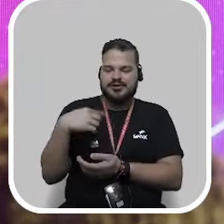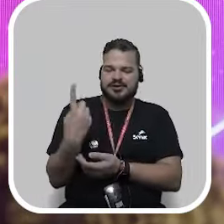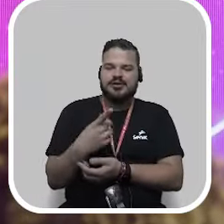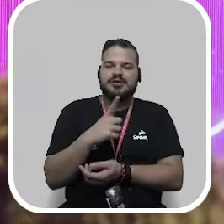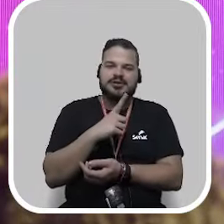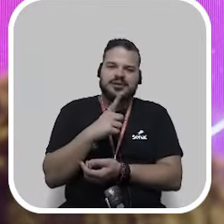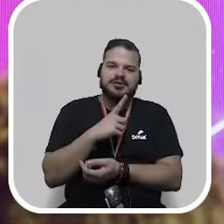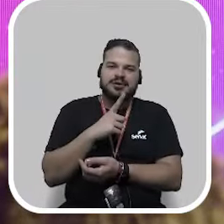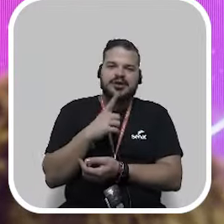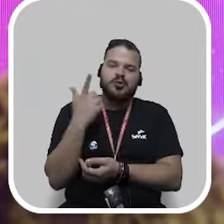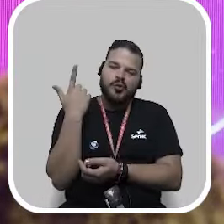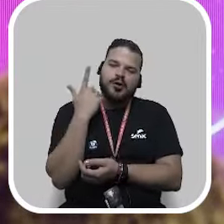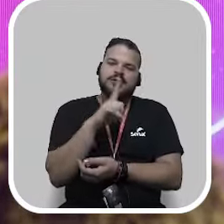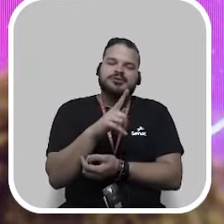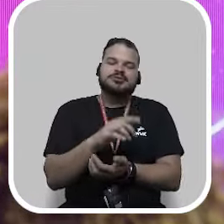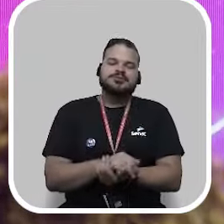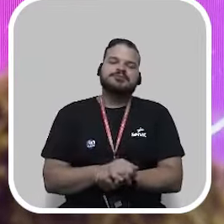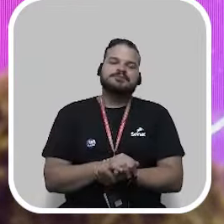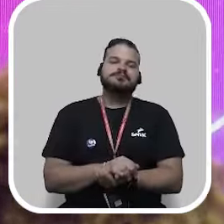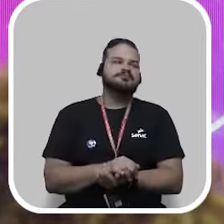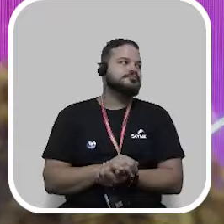atender todos esses prazos